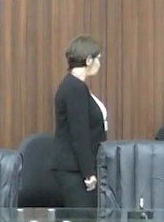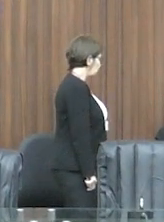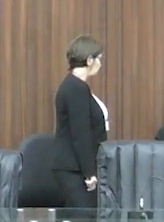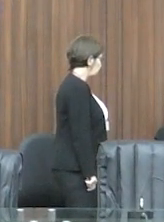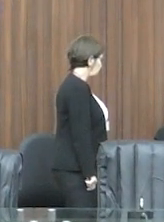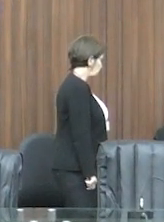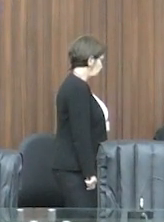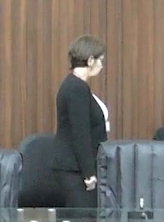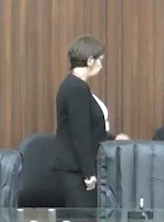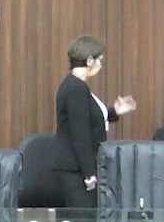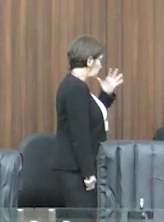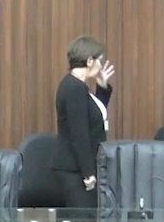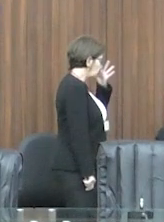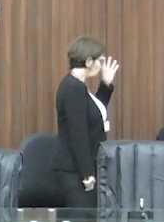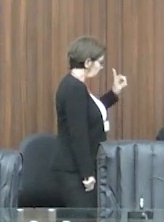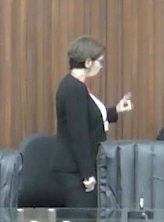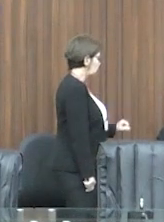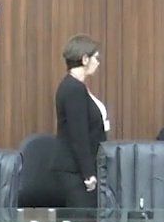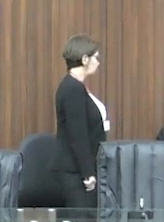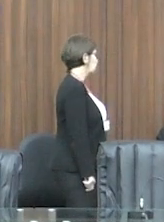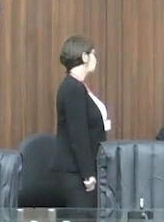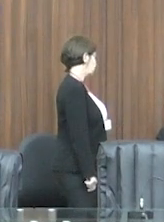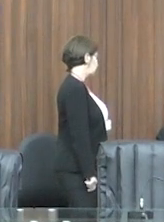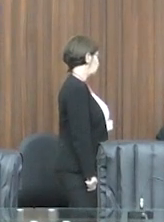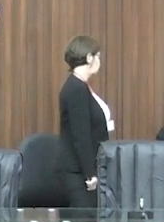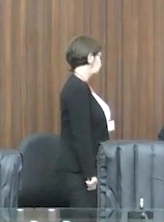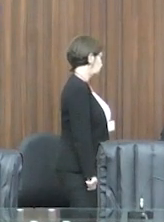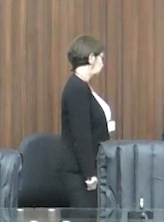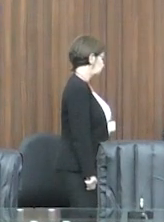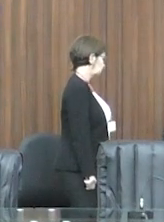Do PV, MDB?